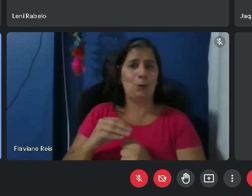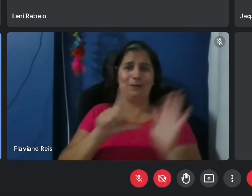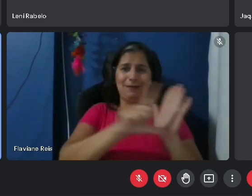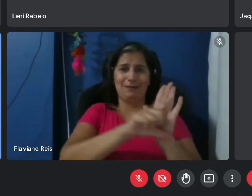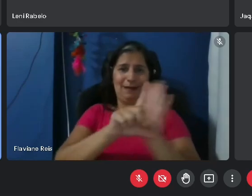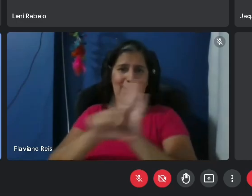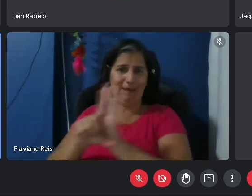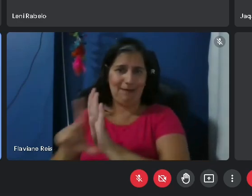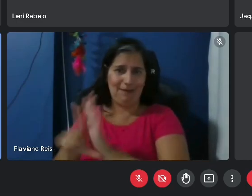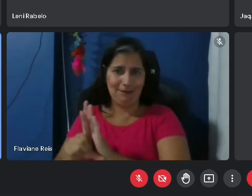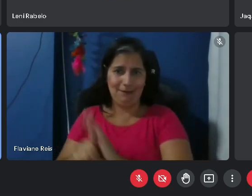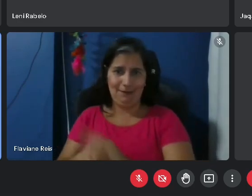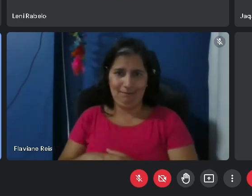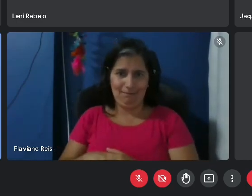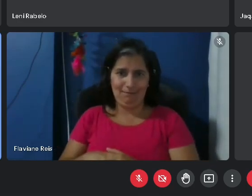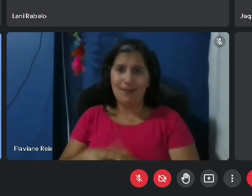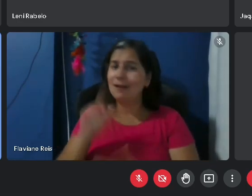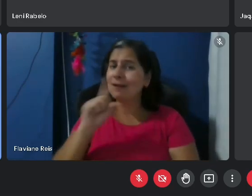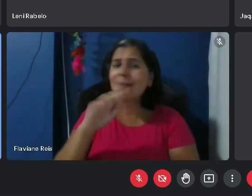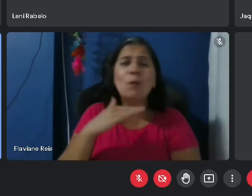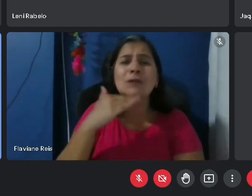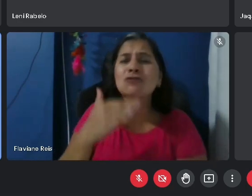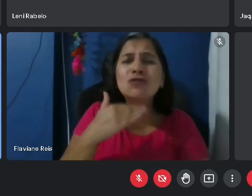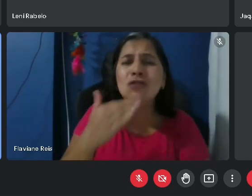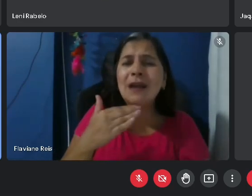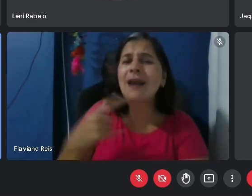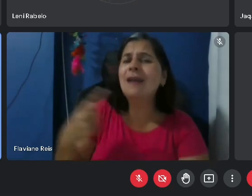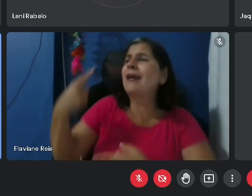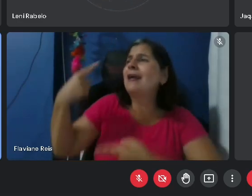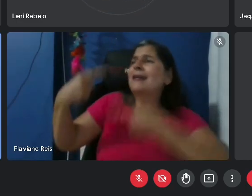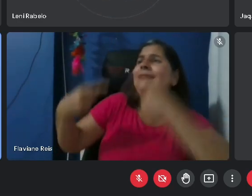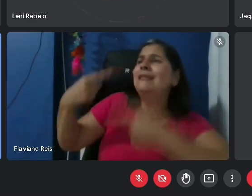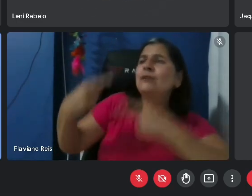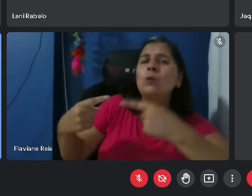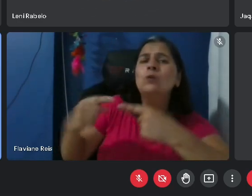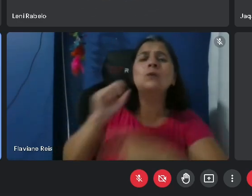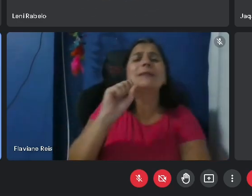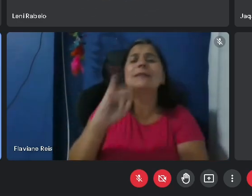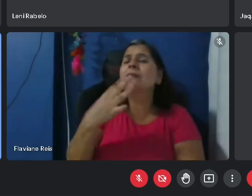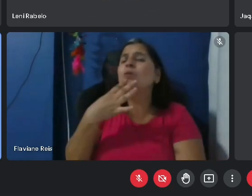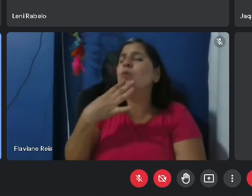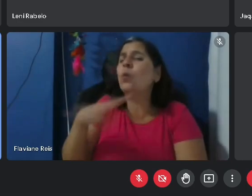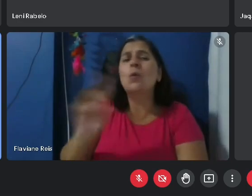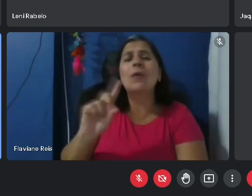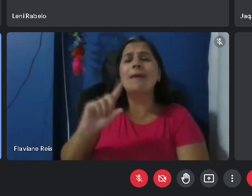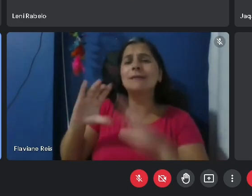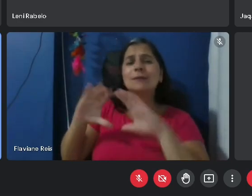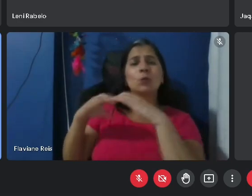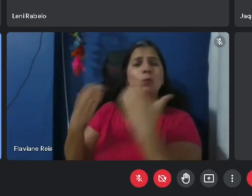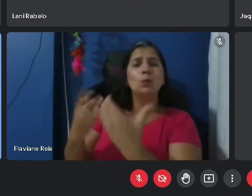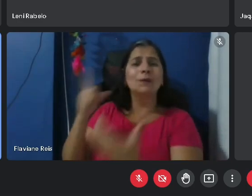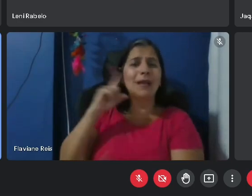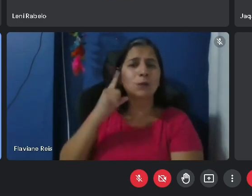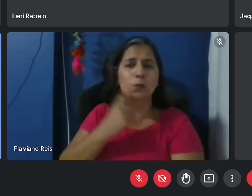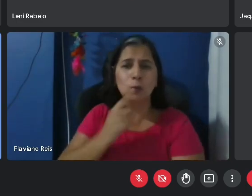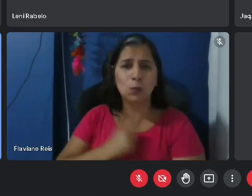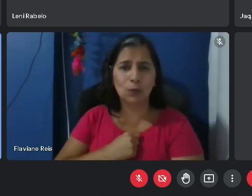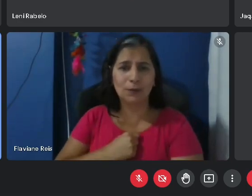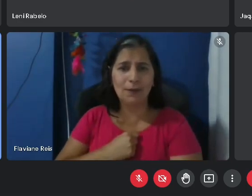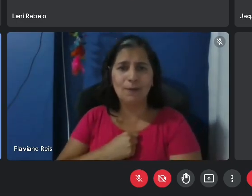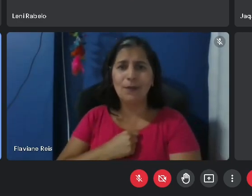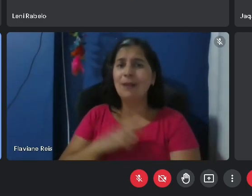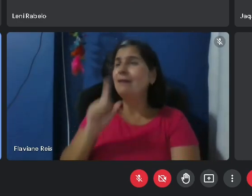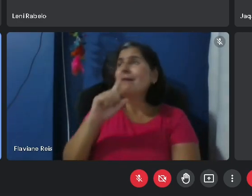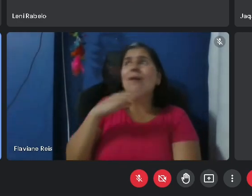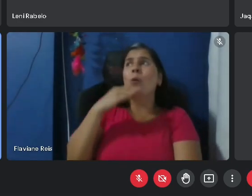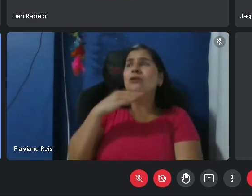pode deixar sem discussão essas leis, esses documentos. É importantíssimo essas discussões. E